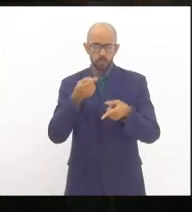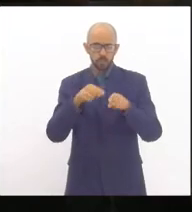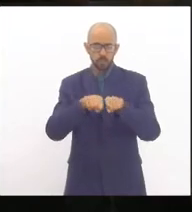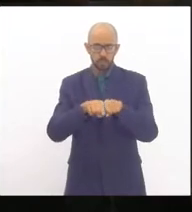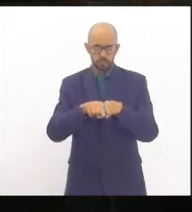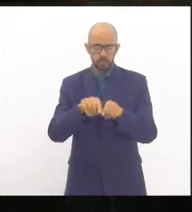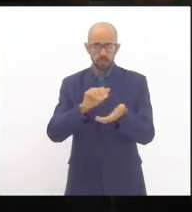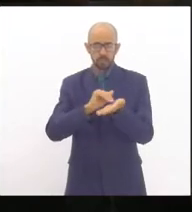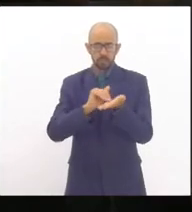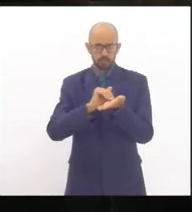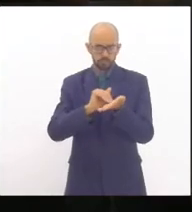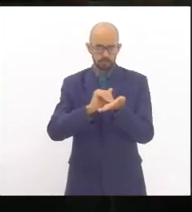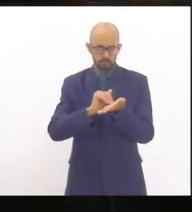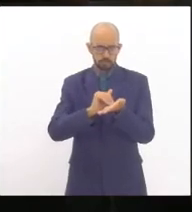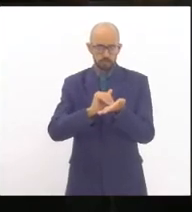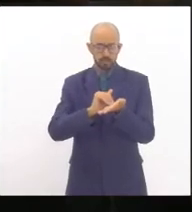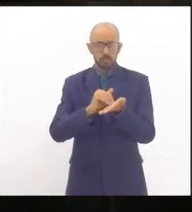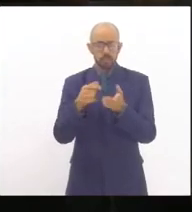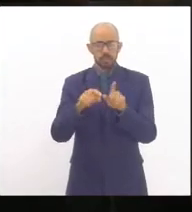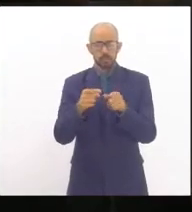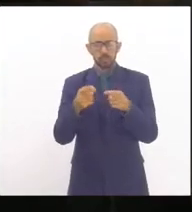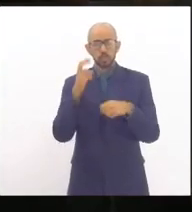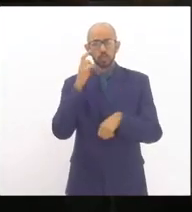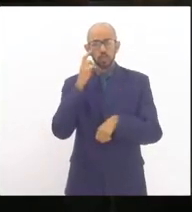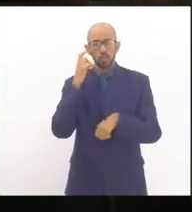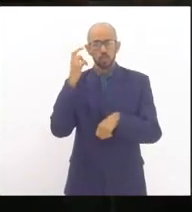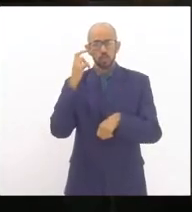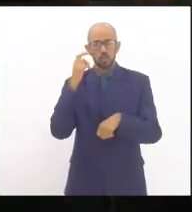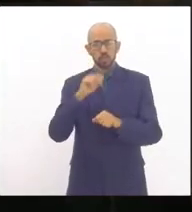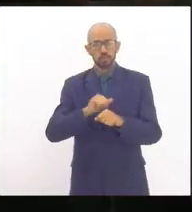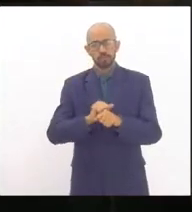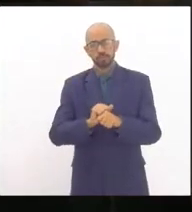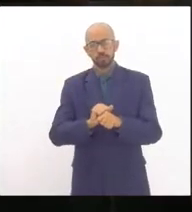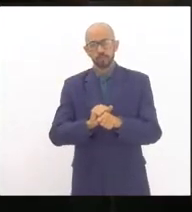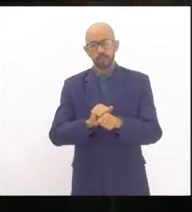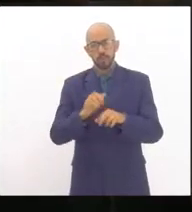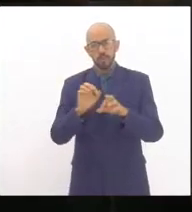de Cultura o projeto queimadas